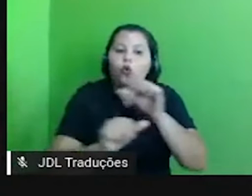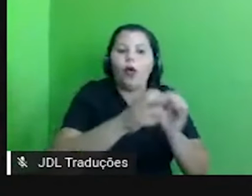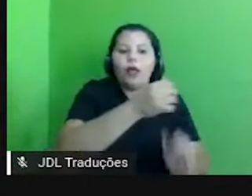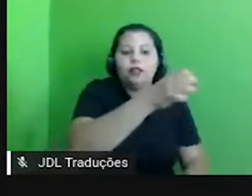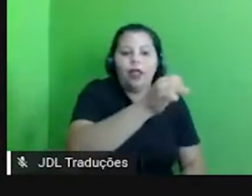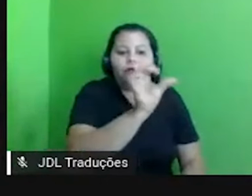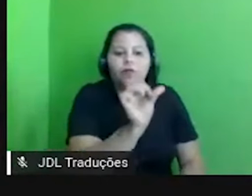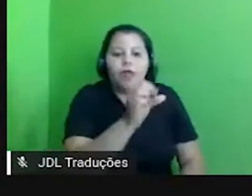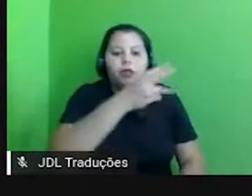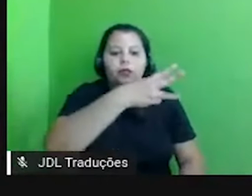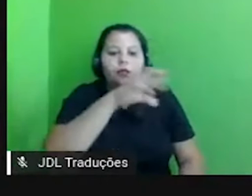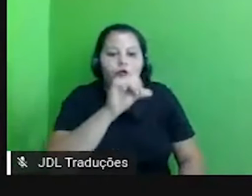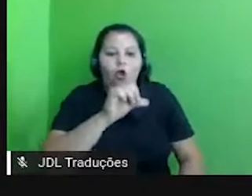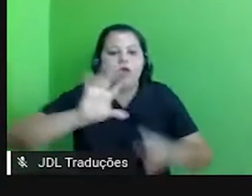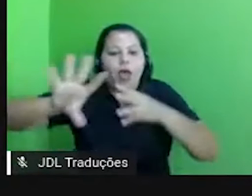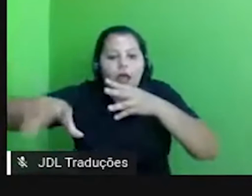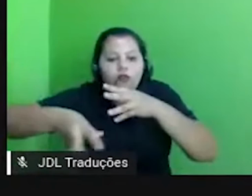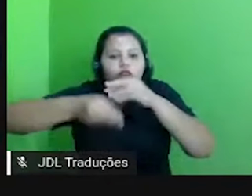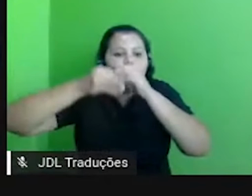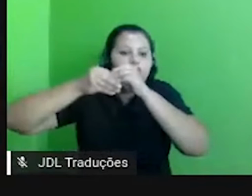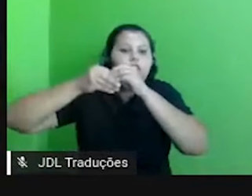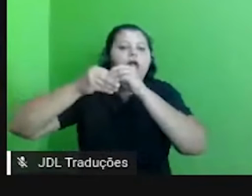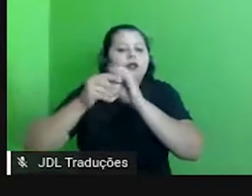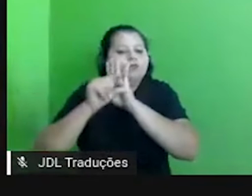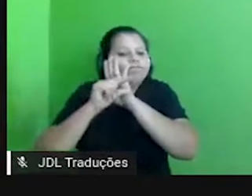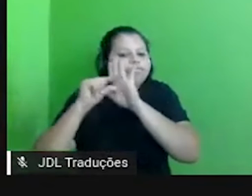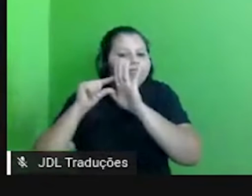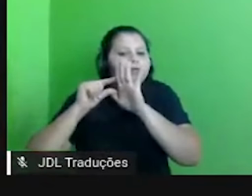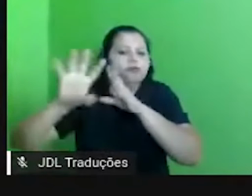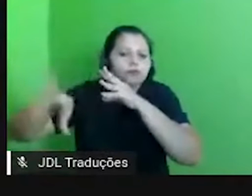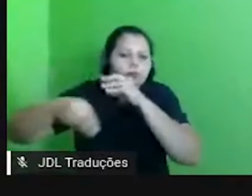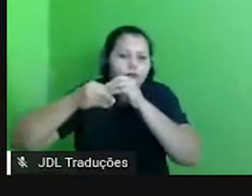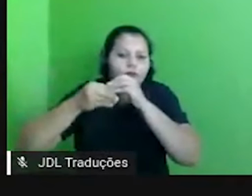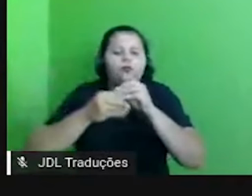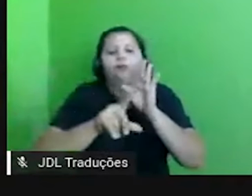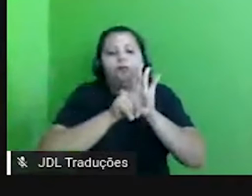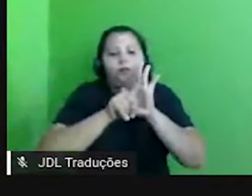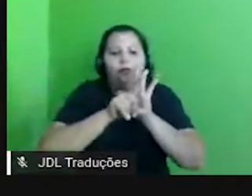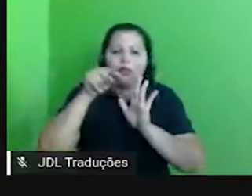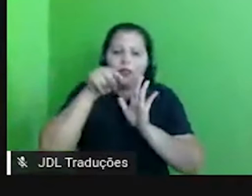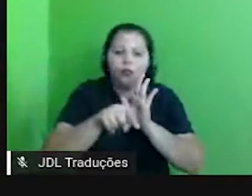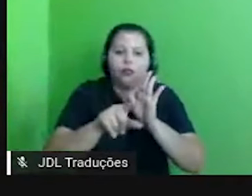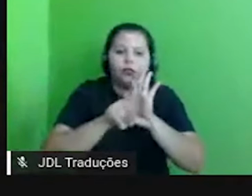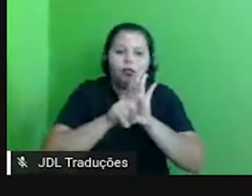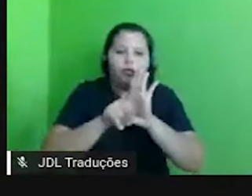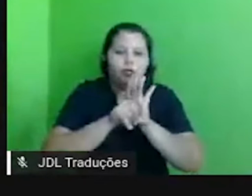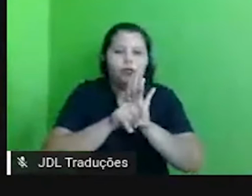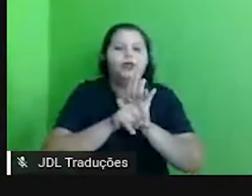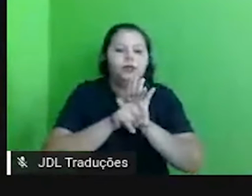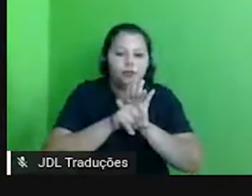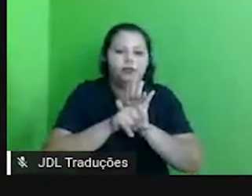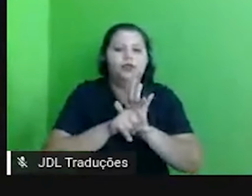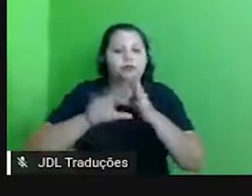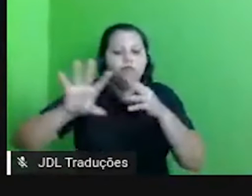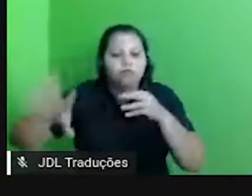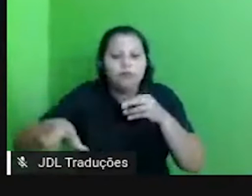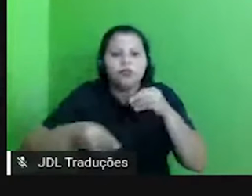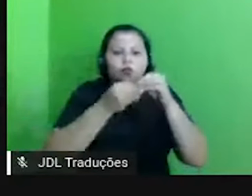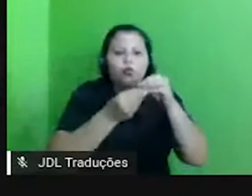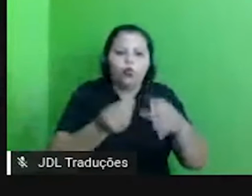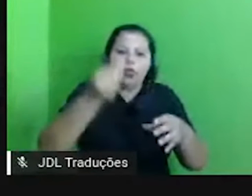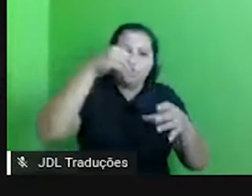adicionando ao texto da Lei um segundo trechinho que essa essa lei que inclui no currículo